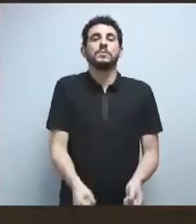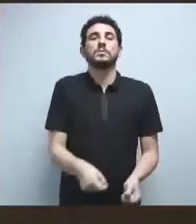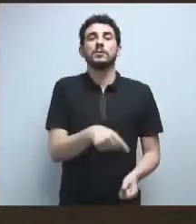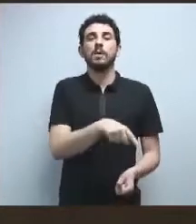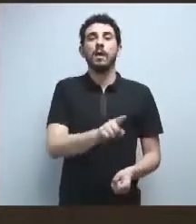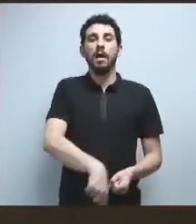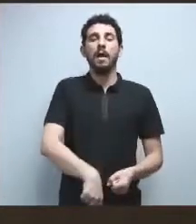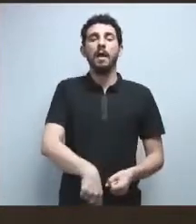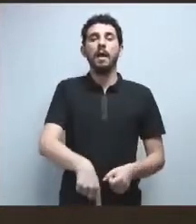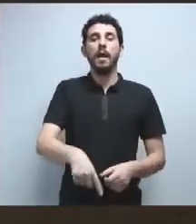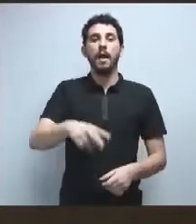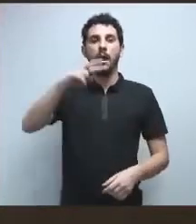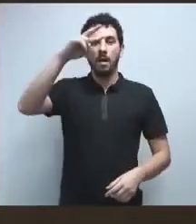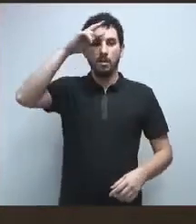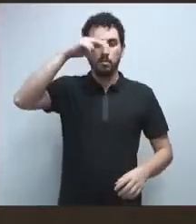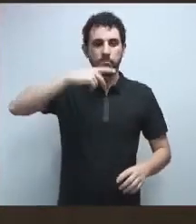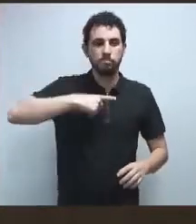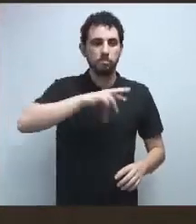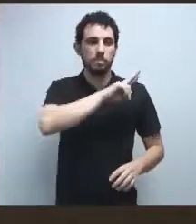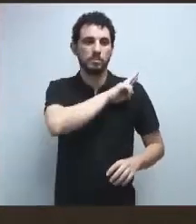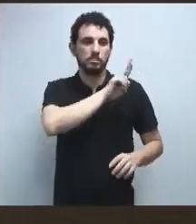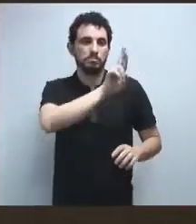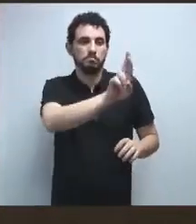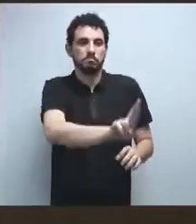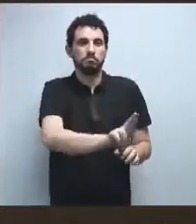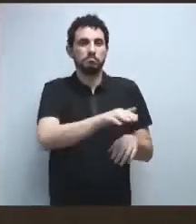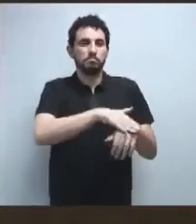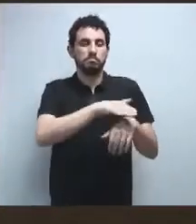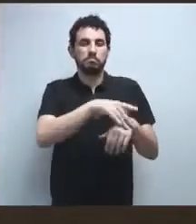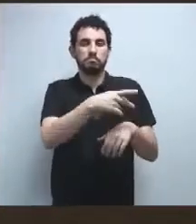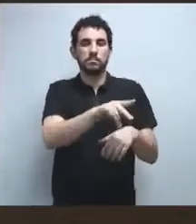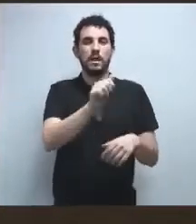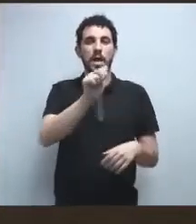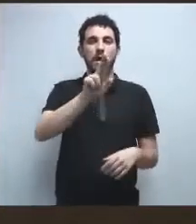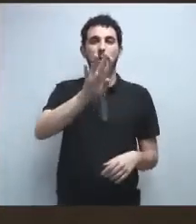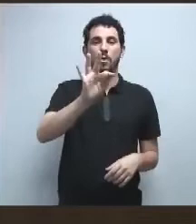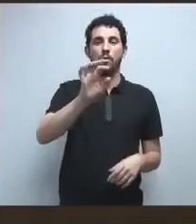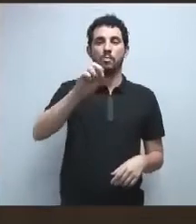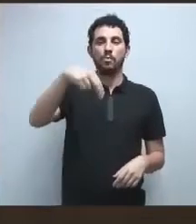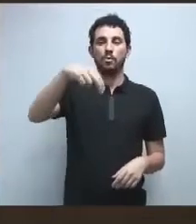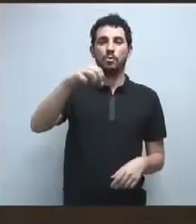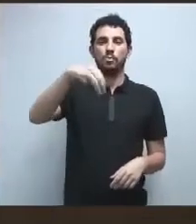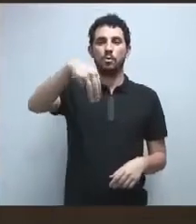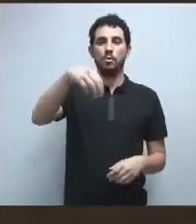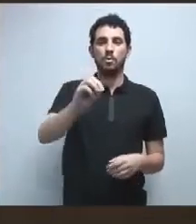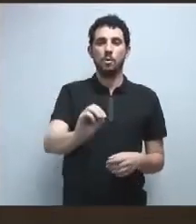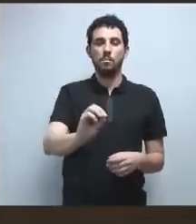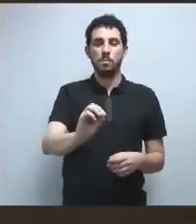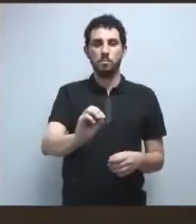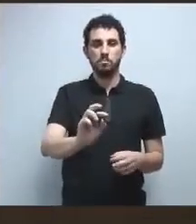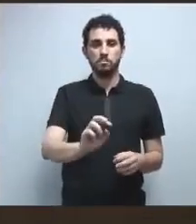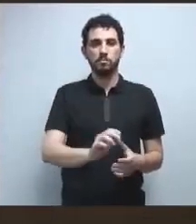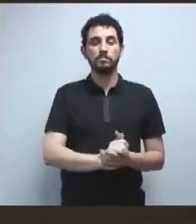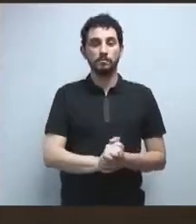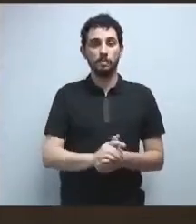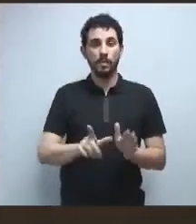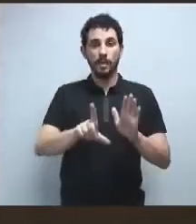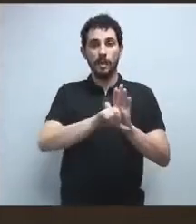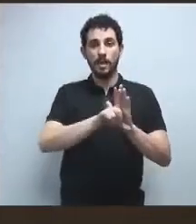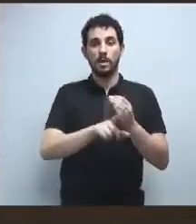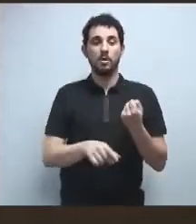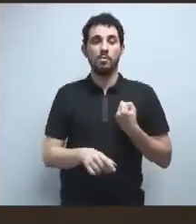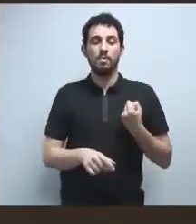é autônomo dentro da da organização constitucional que foi à lei complementar número